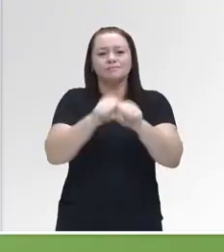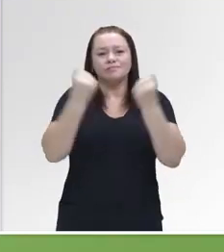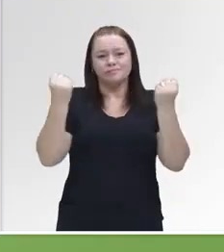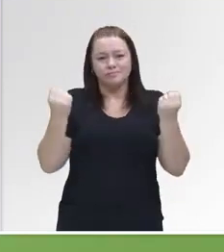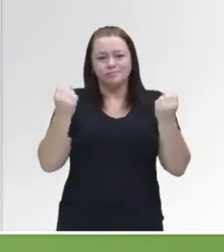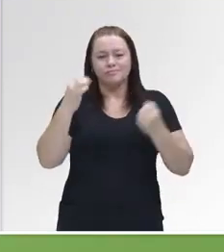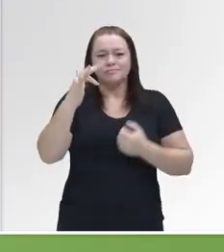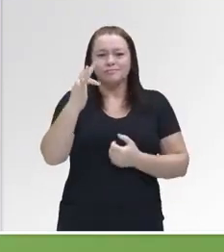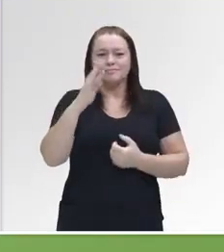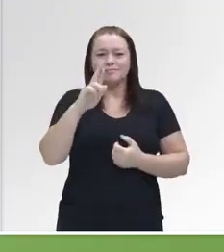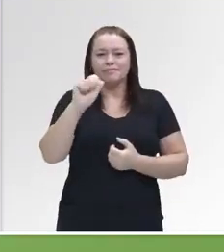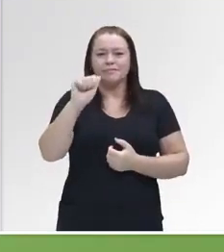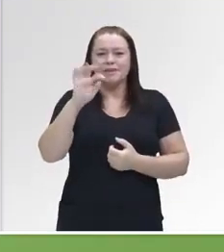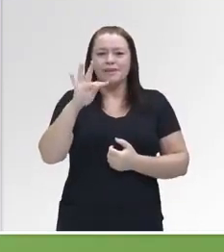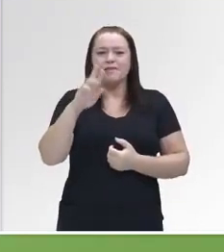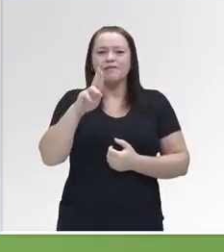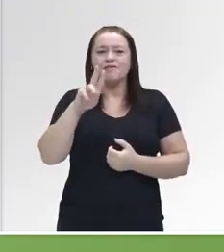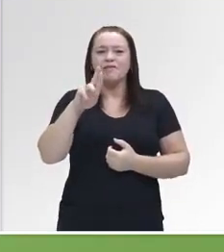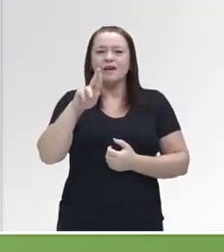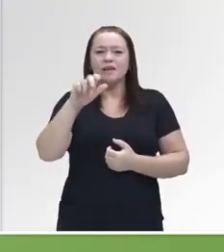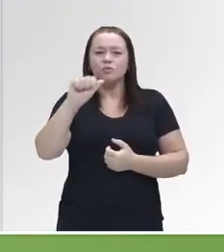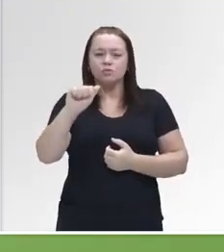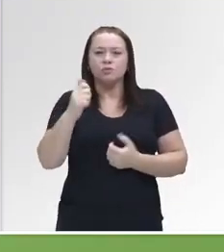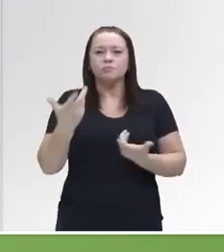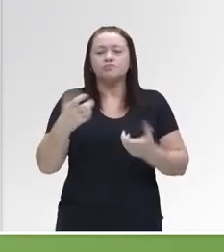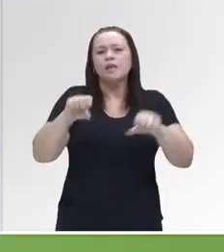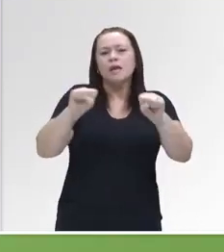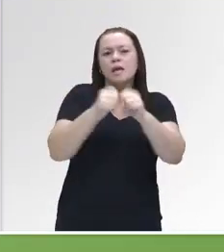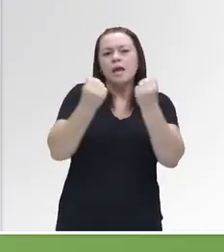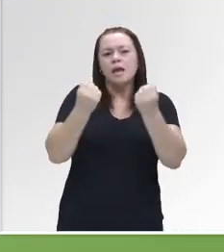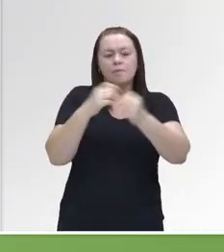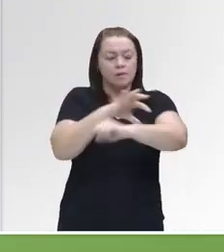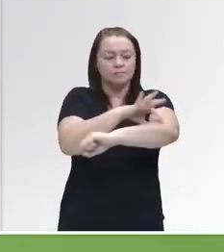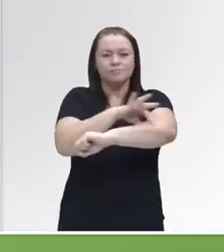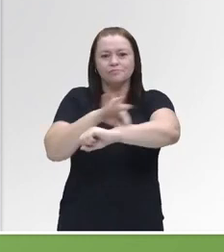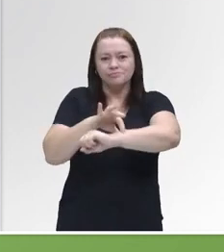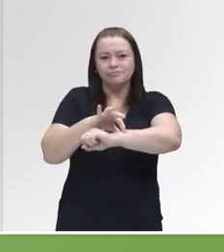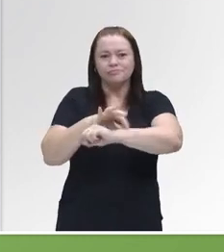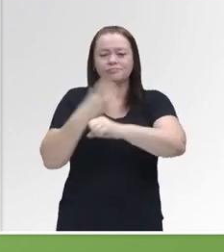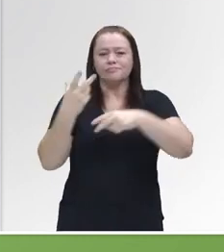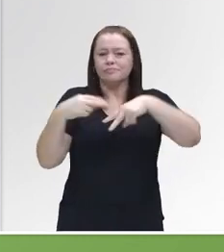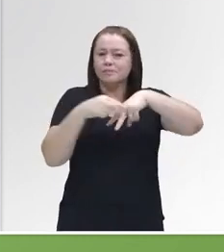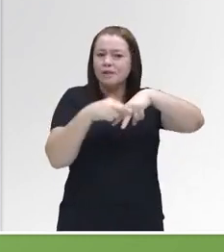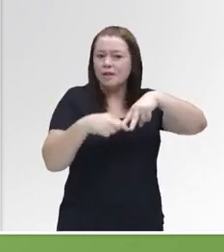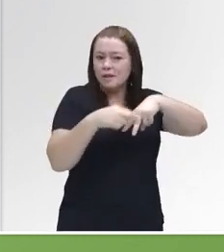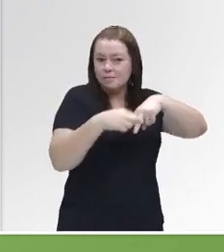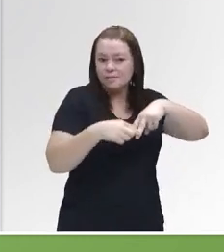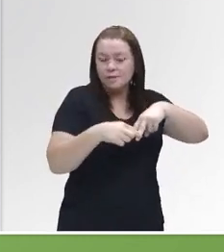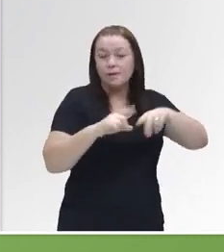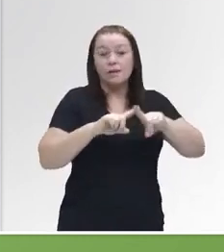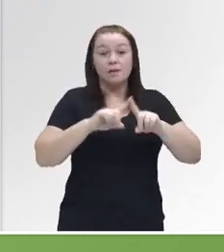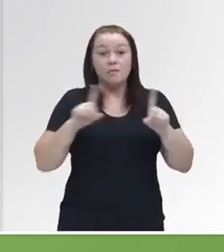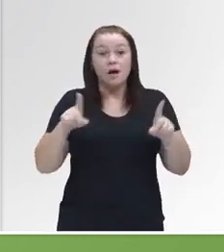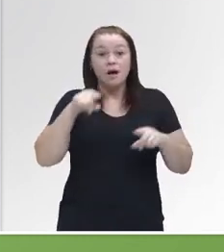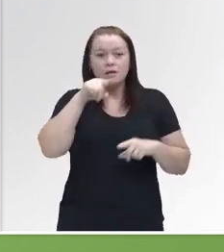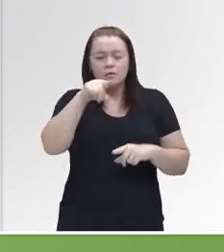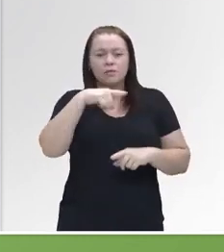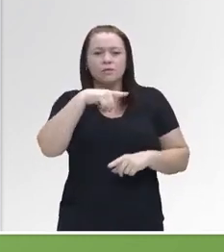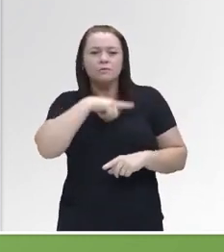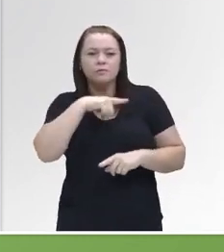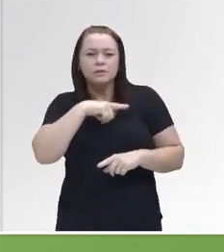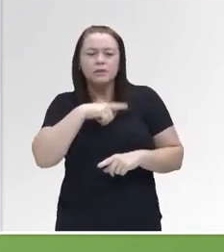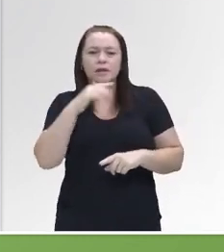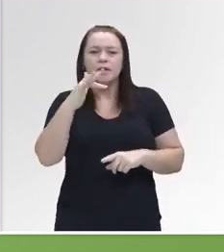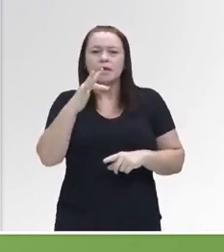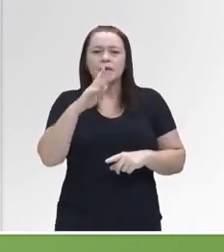fraturas. Fraturas o que é, professora? Quebra de ossos, né? Só que quando você tem